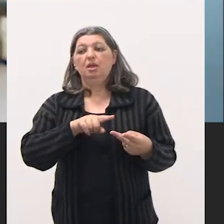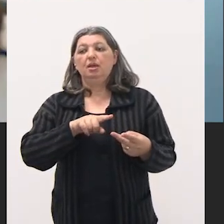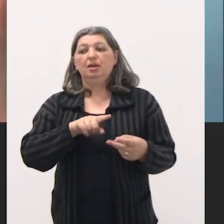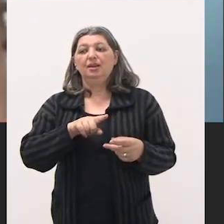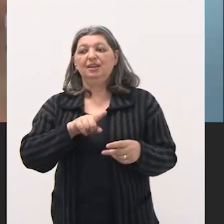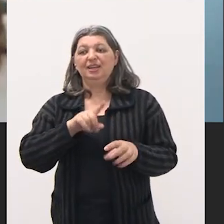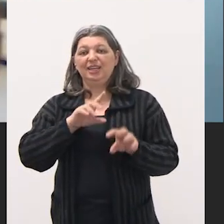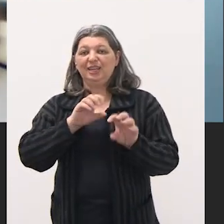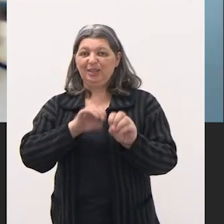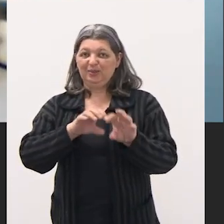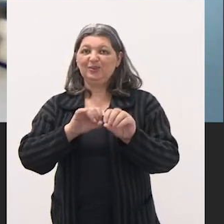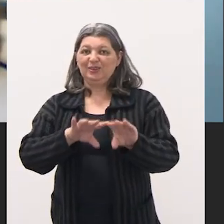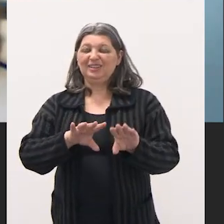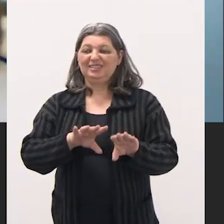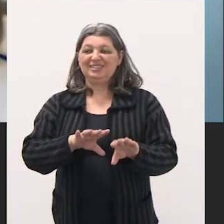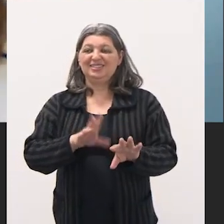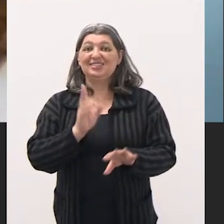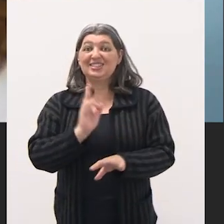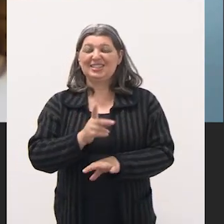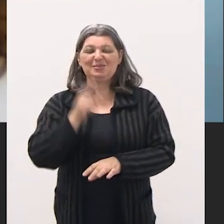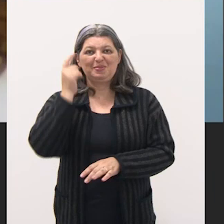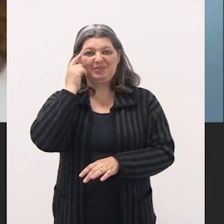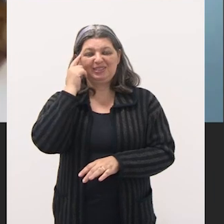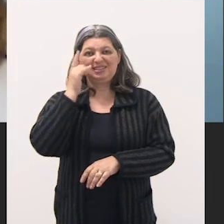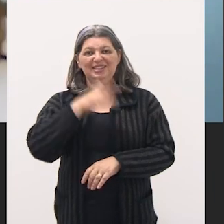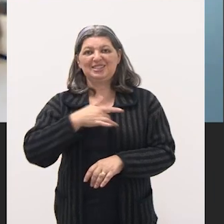está na minha cabeça, né? E